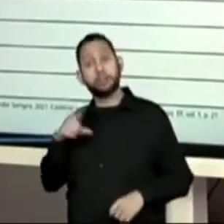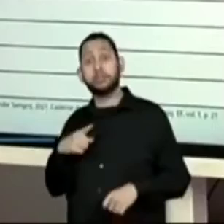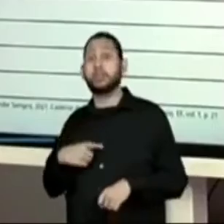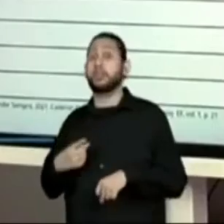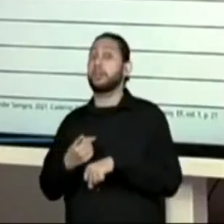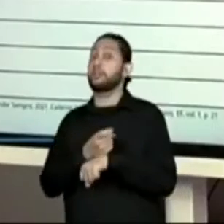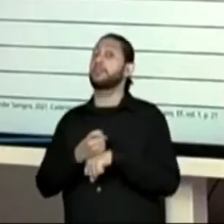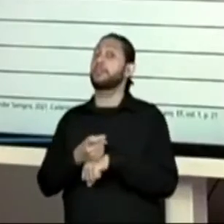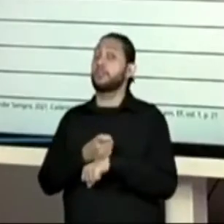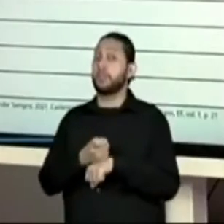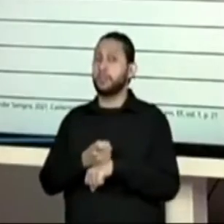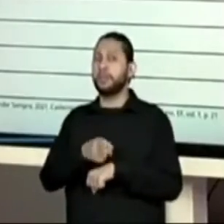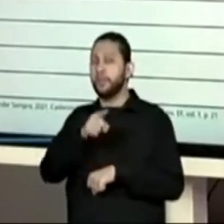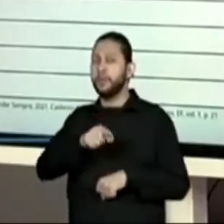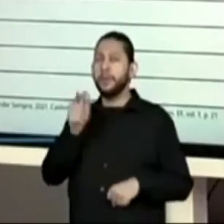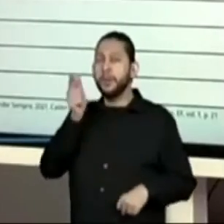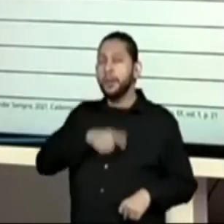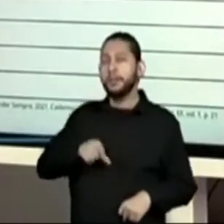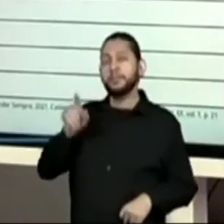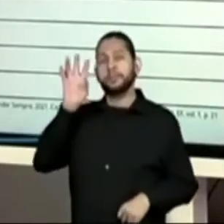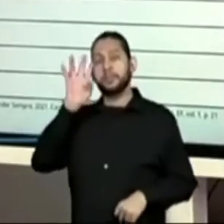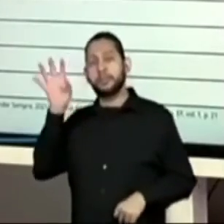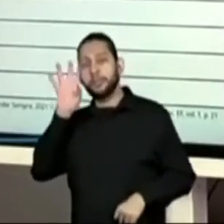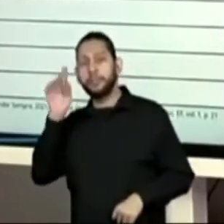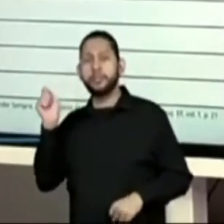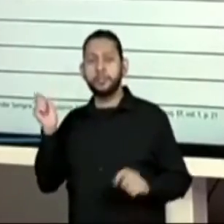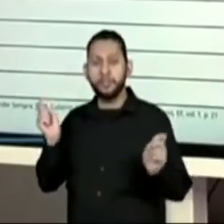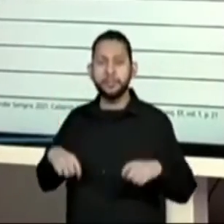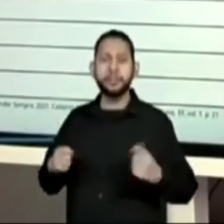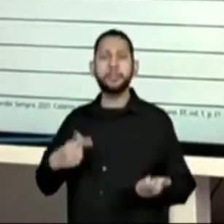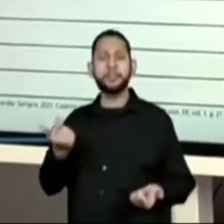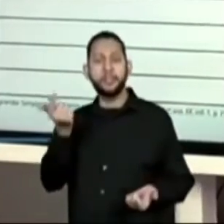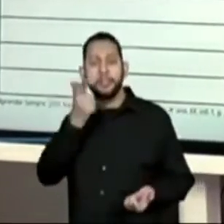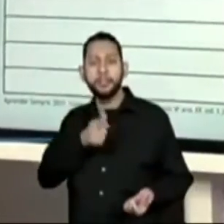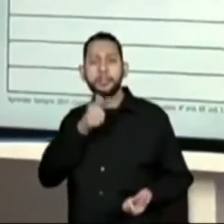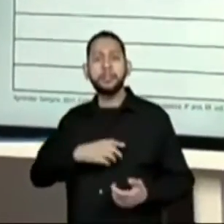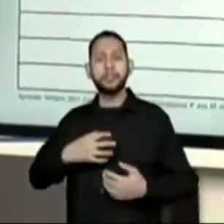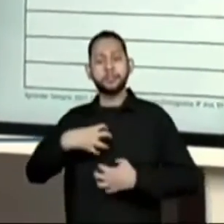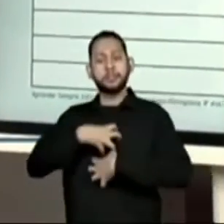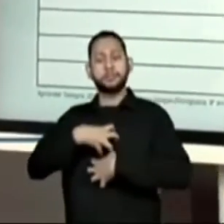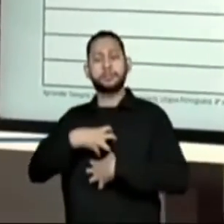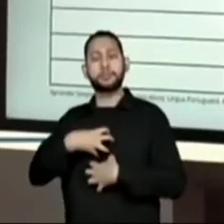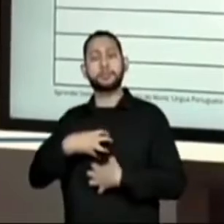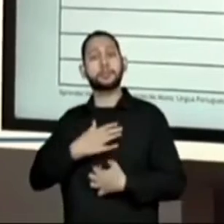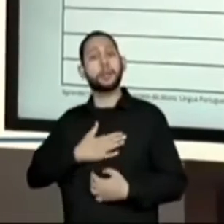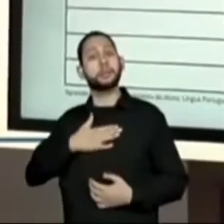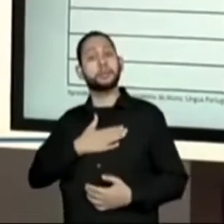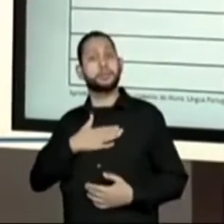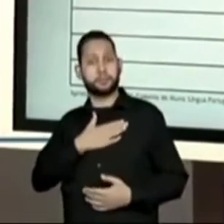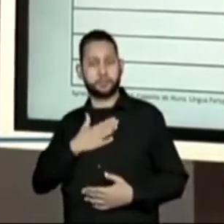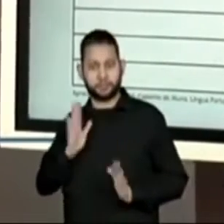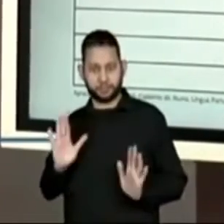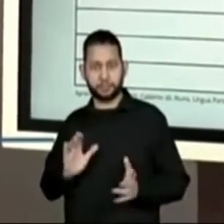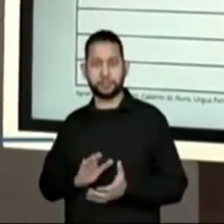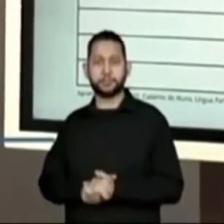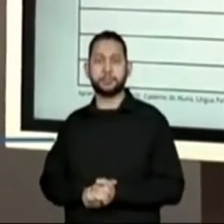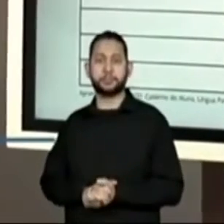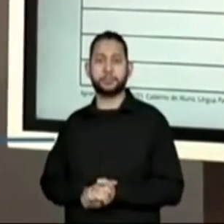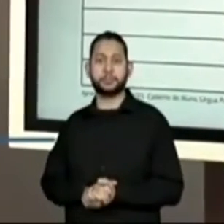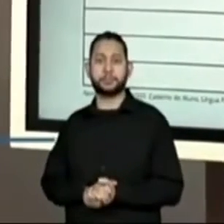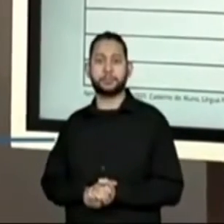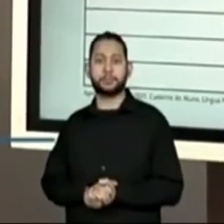né? Que a gente consegue imaginar melhor, a gente consegue se situar um pouco melhor na história,